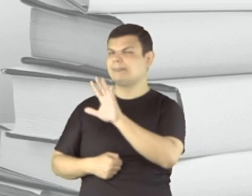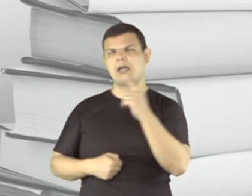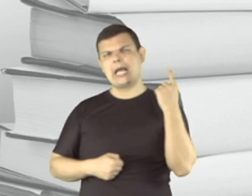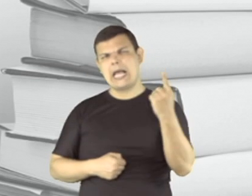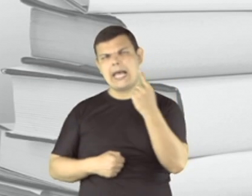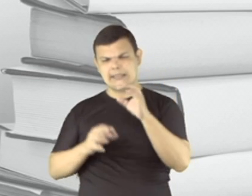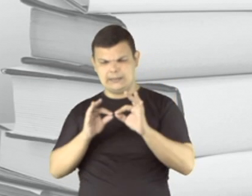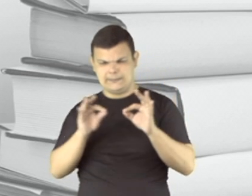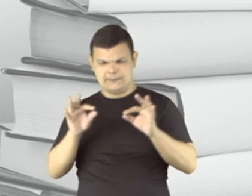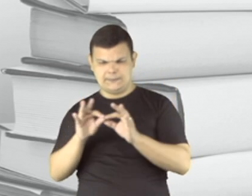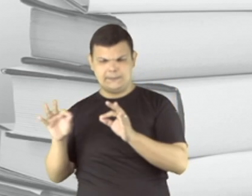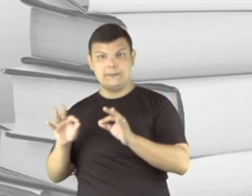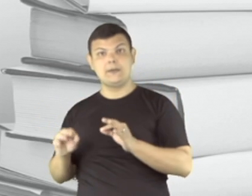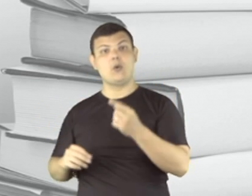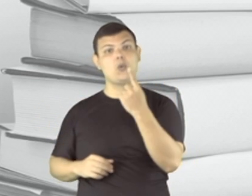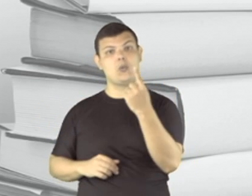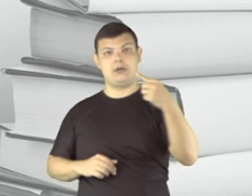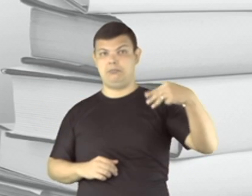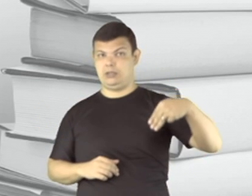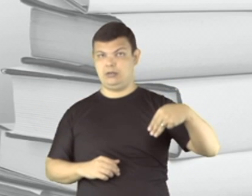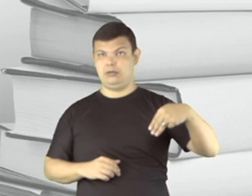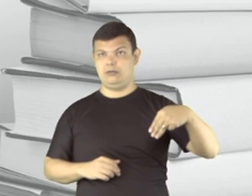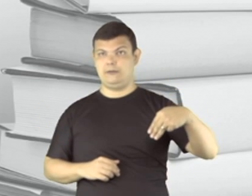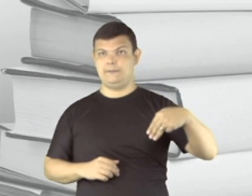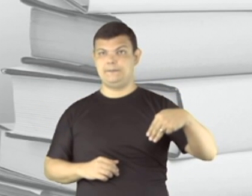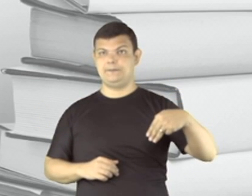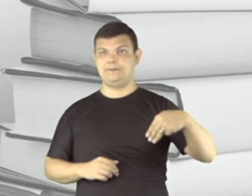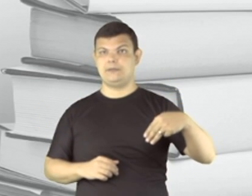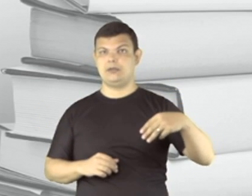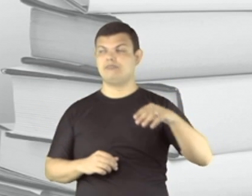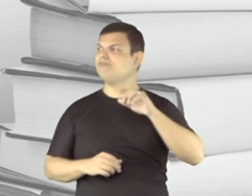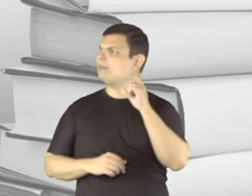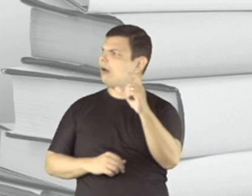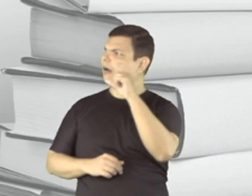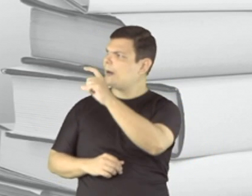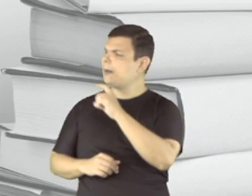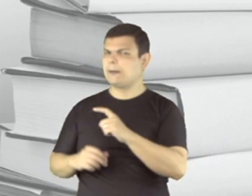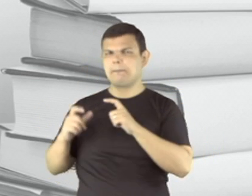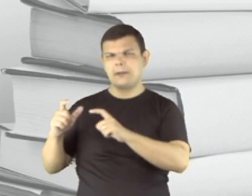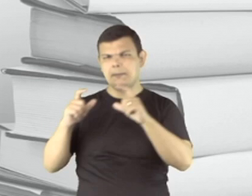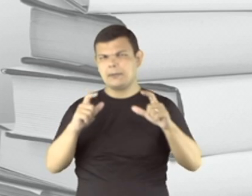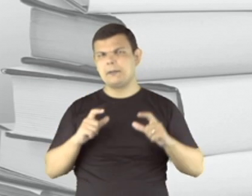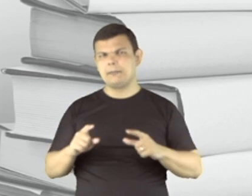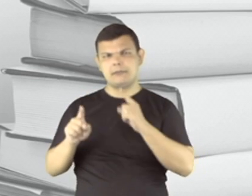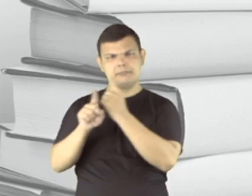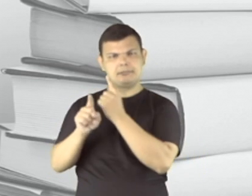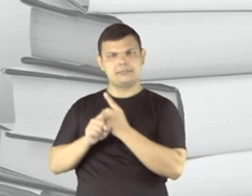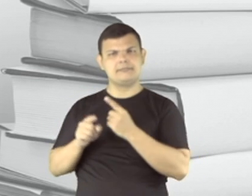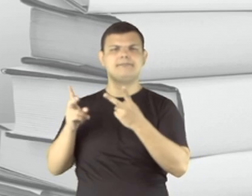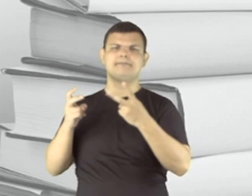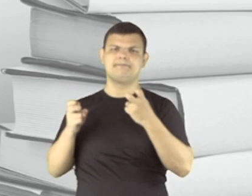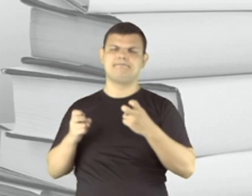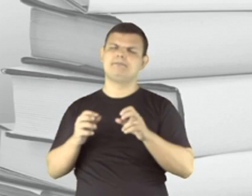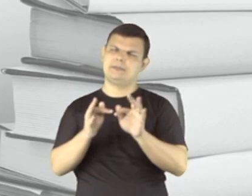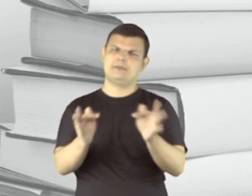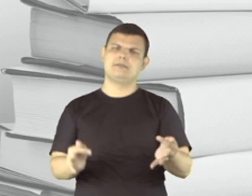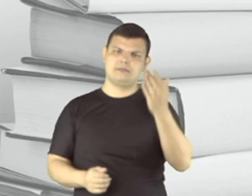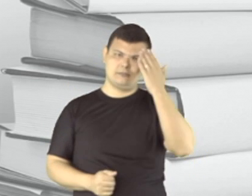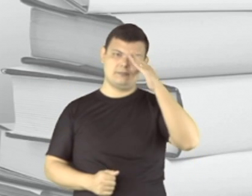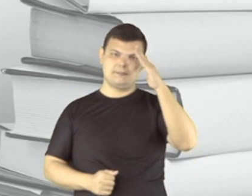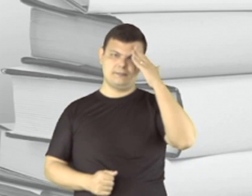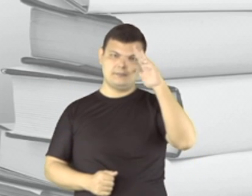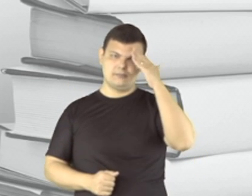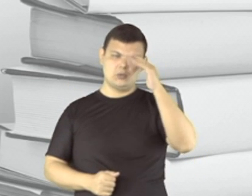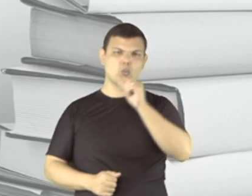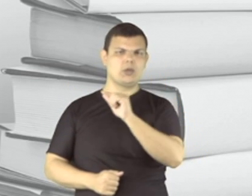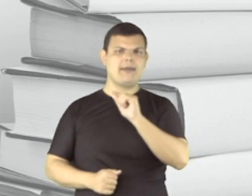cada quadrado mede 1 metro. Observamos a área de cada espaço aqui que nós percebemos isso. Muito simples entender o